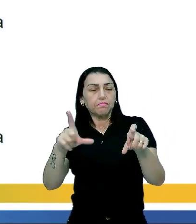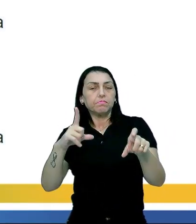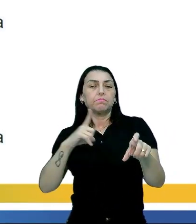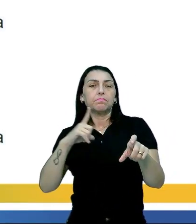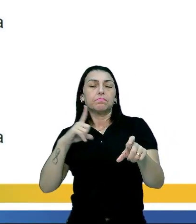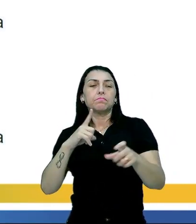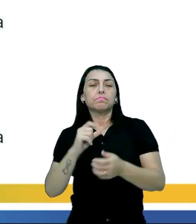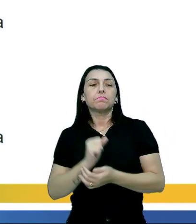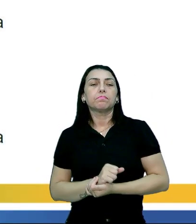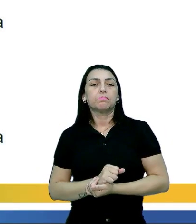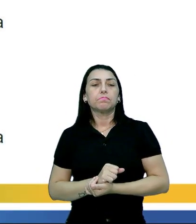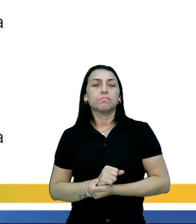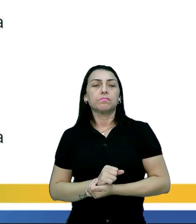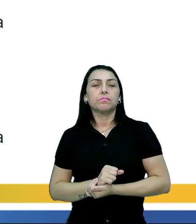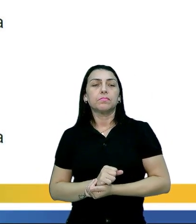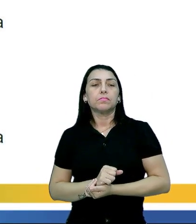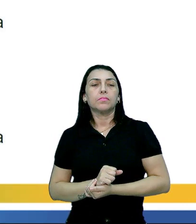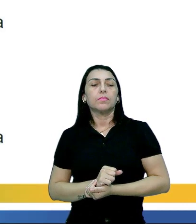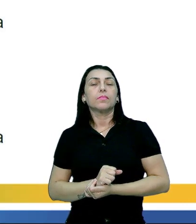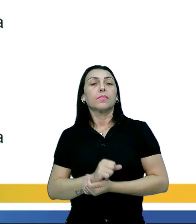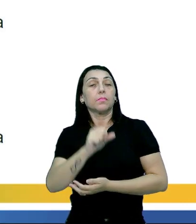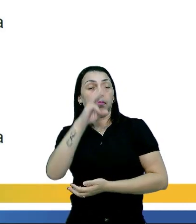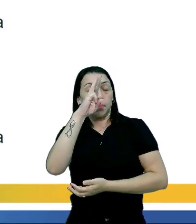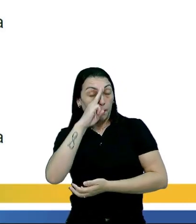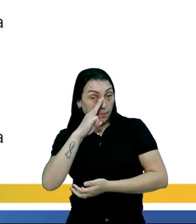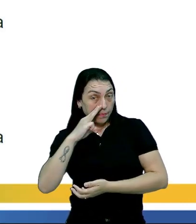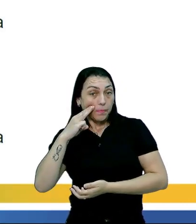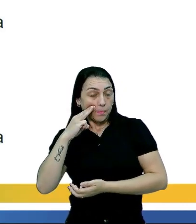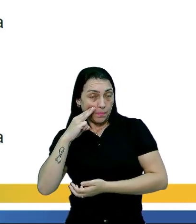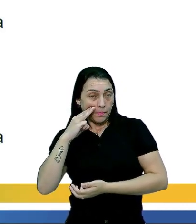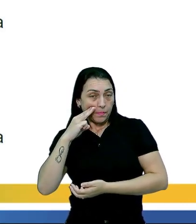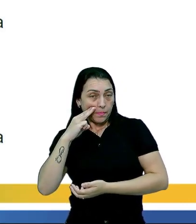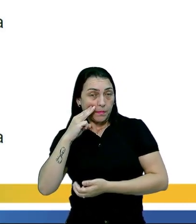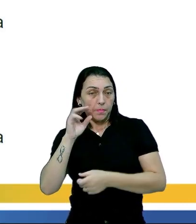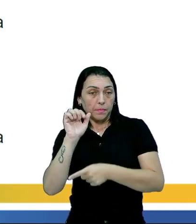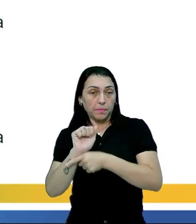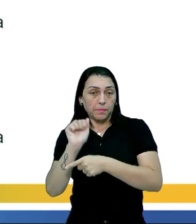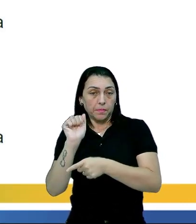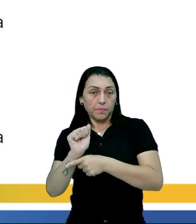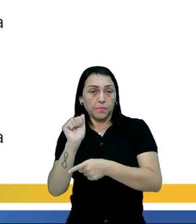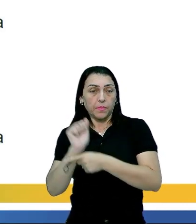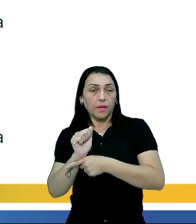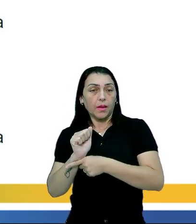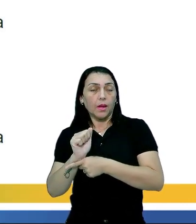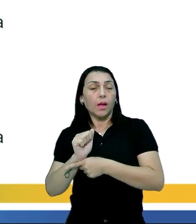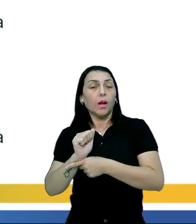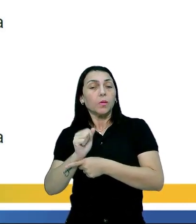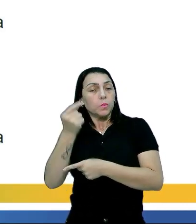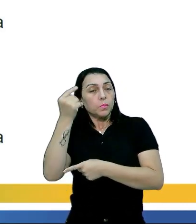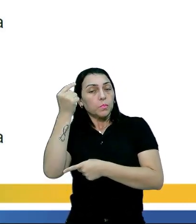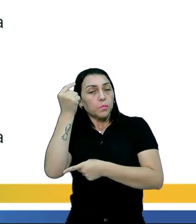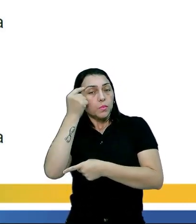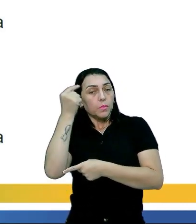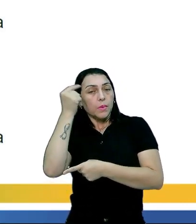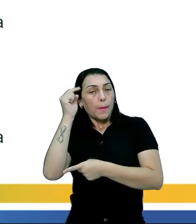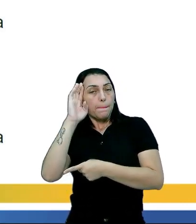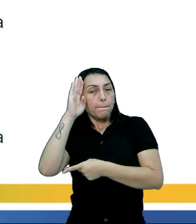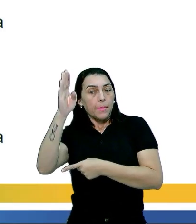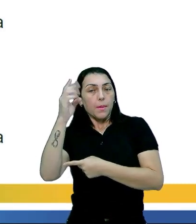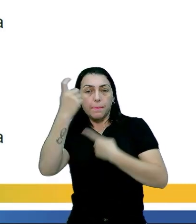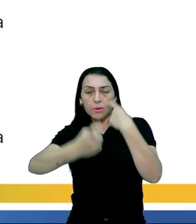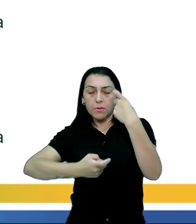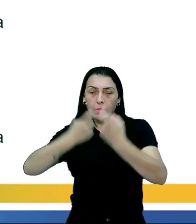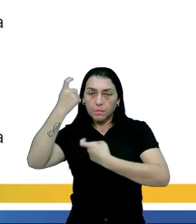temos assim: sendo assim, para Marx, letra A, o senso comum era a